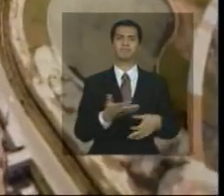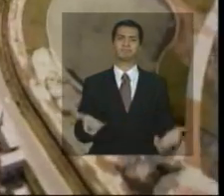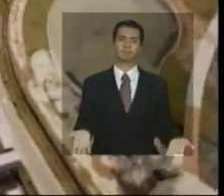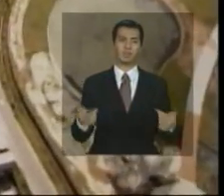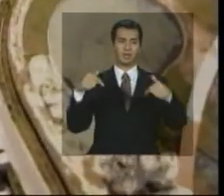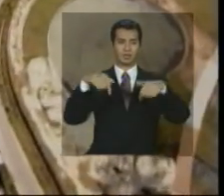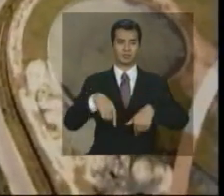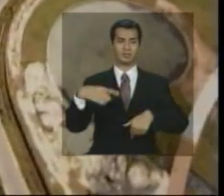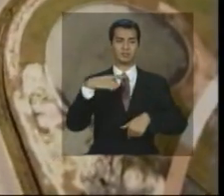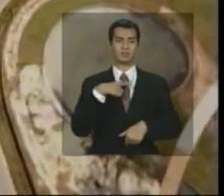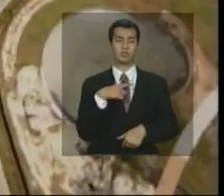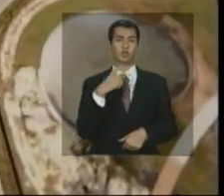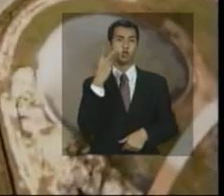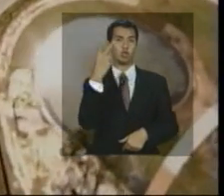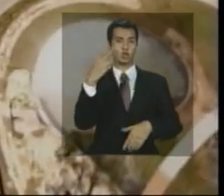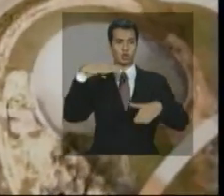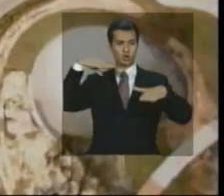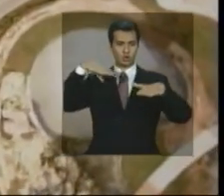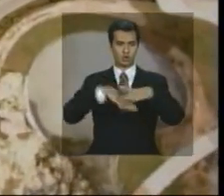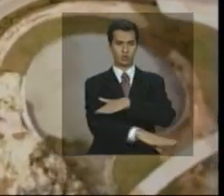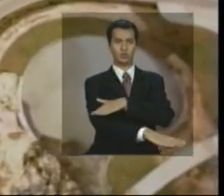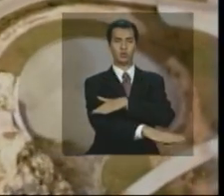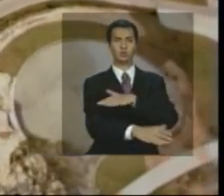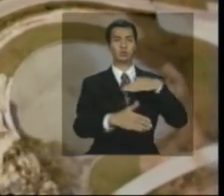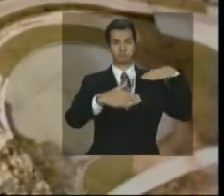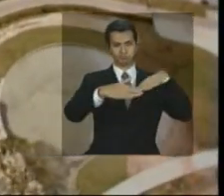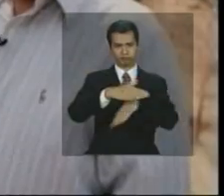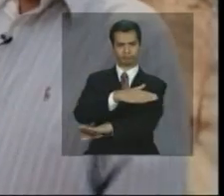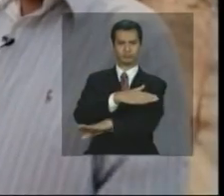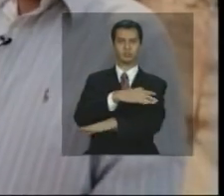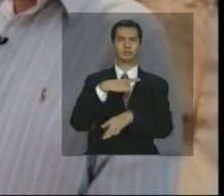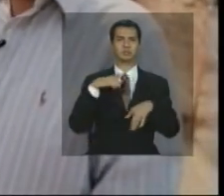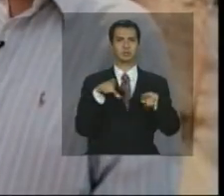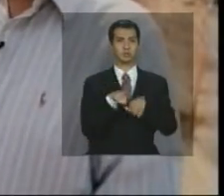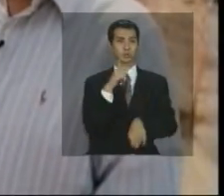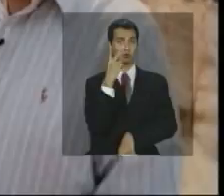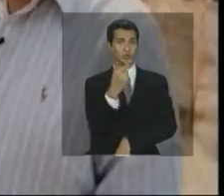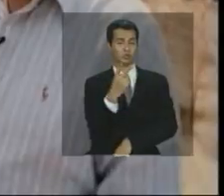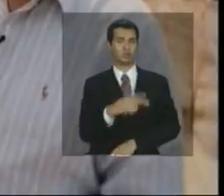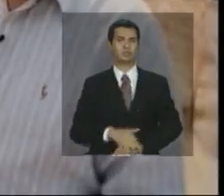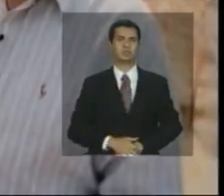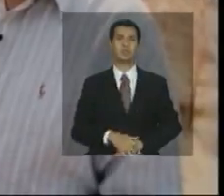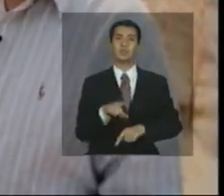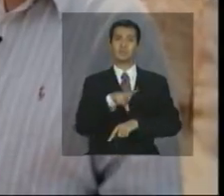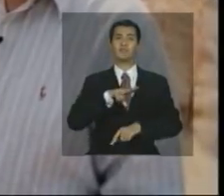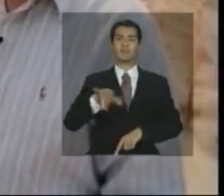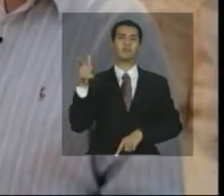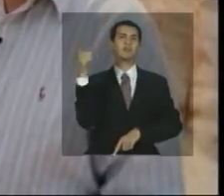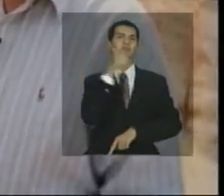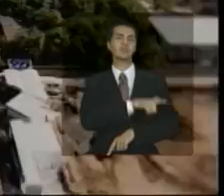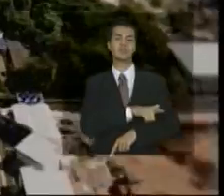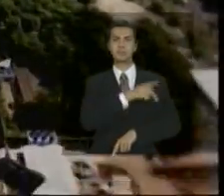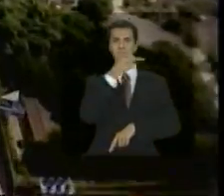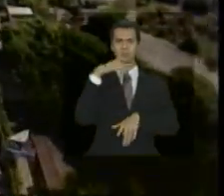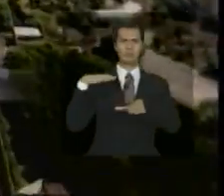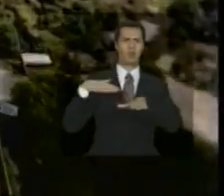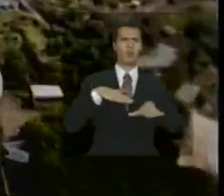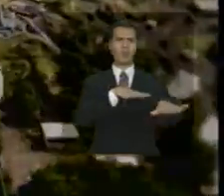dois mergulhões que a gente vai fazer aqui na Ayrton Senna. Com isso você vai dar uma velocidade e maior fluidez aqui no trânsito.